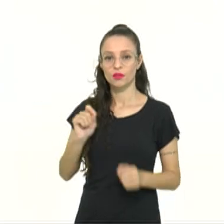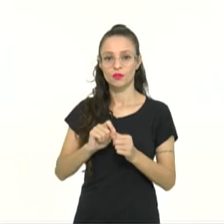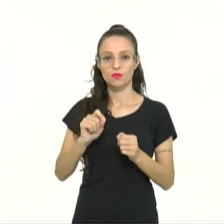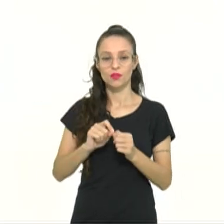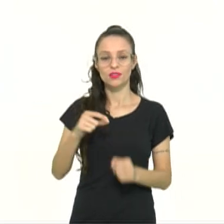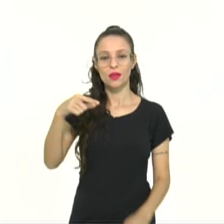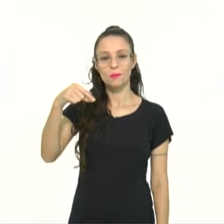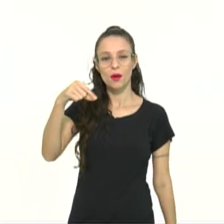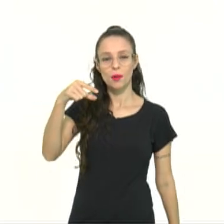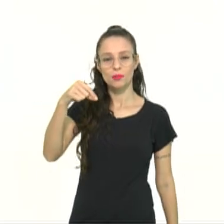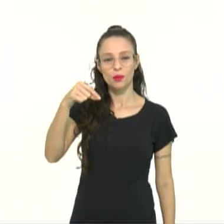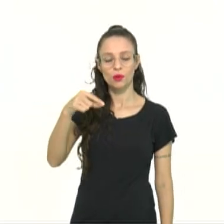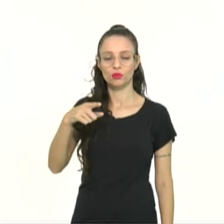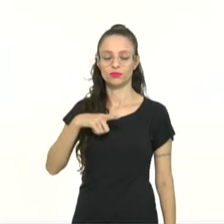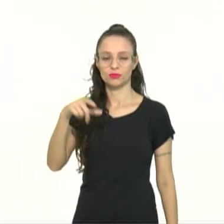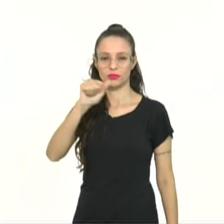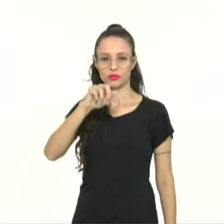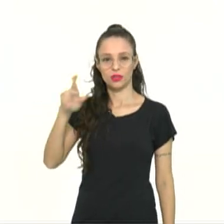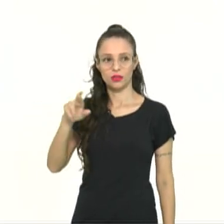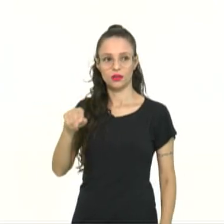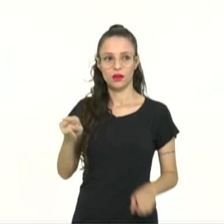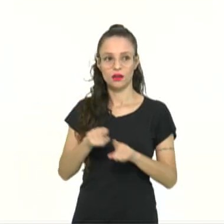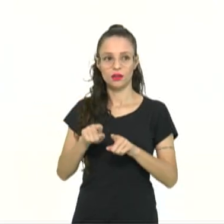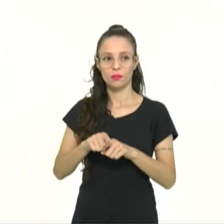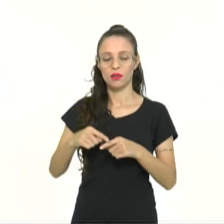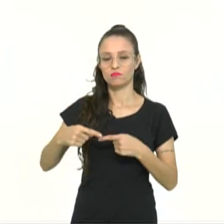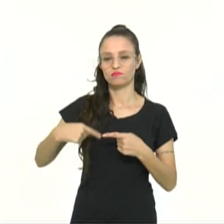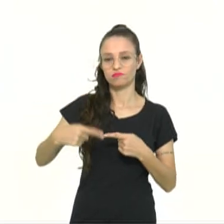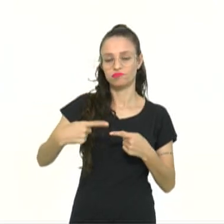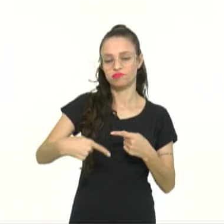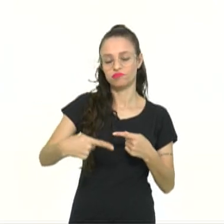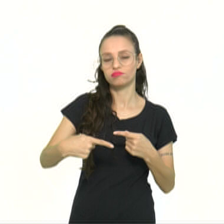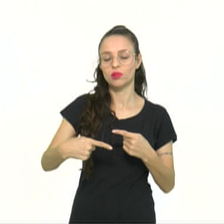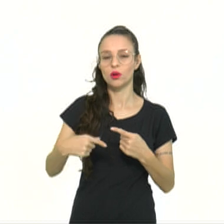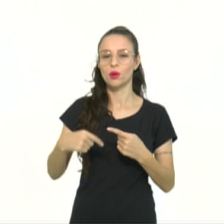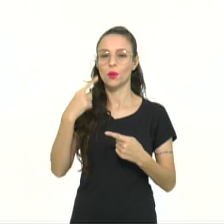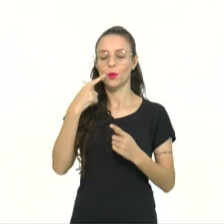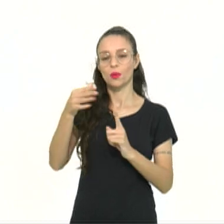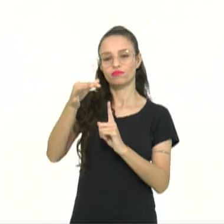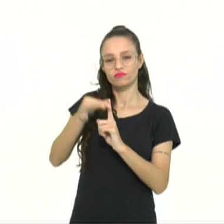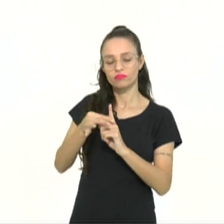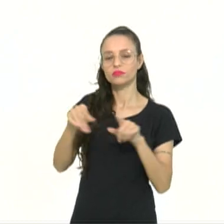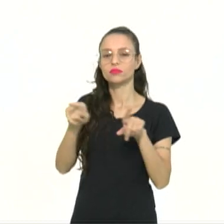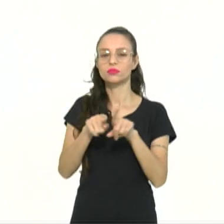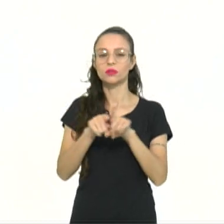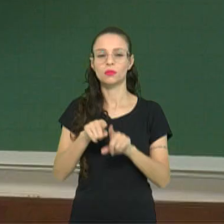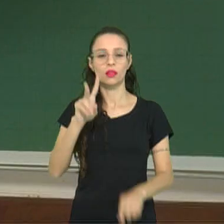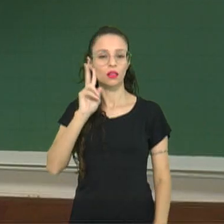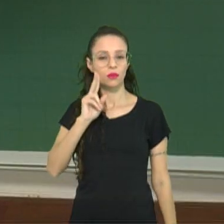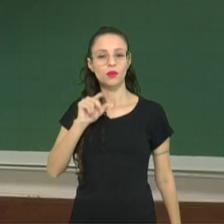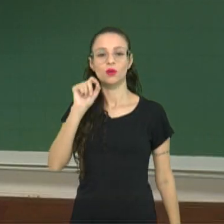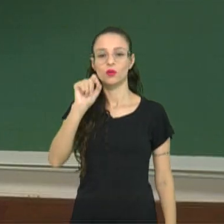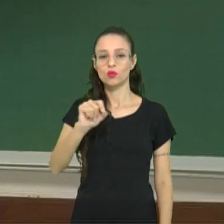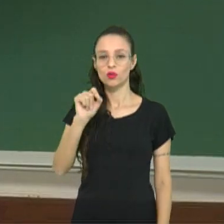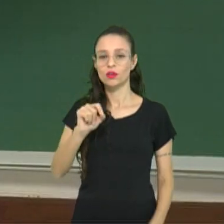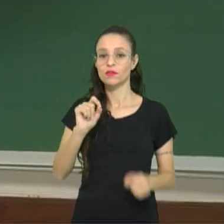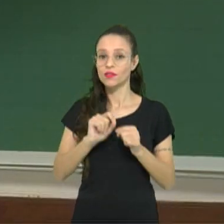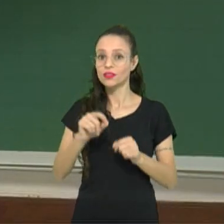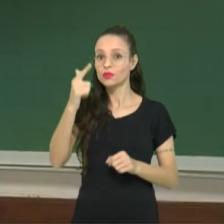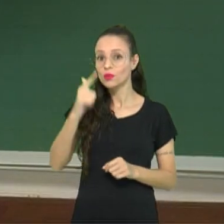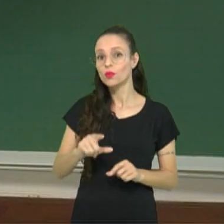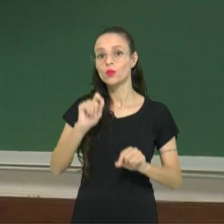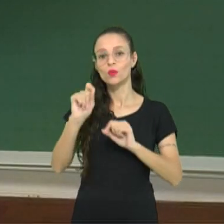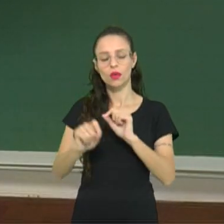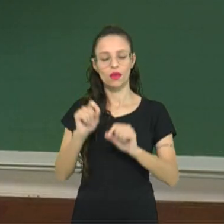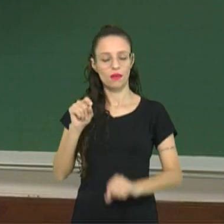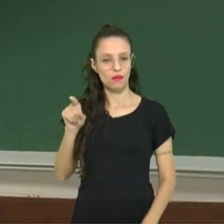naquela pontinha onde tem ar, depois desenrolada, né, por toda a superfície do pênis e também lembrando, né, frisando novamente